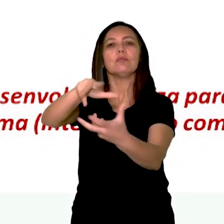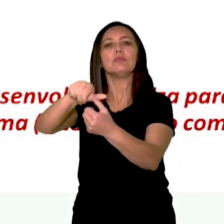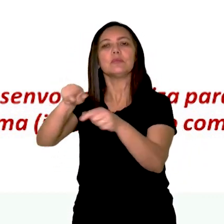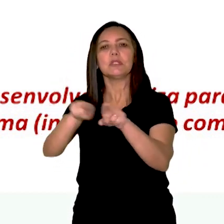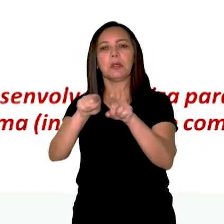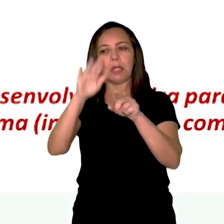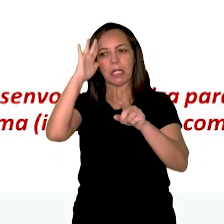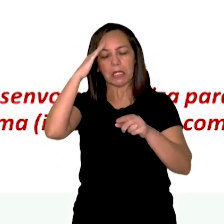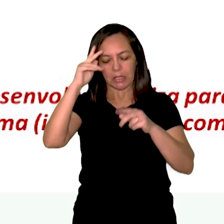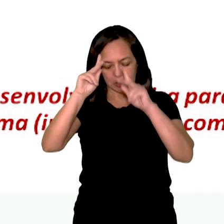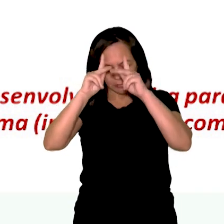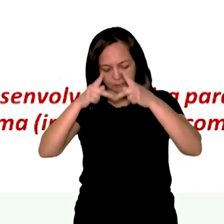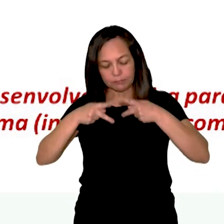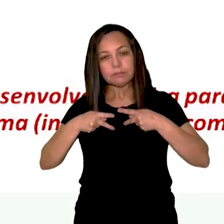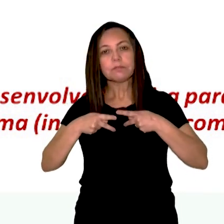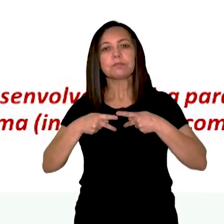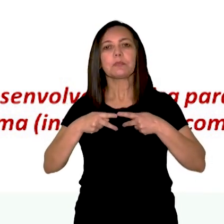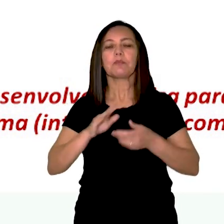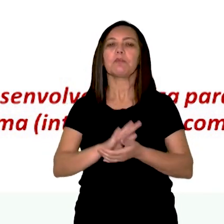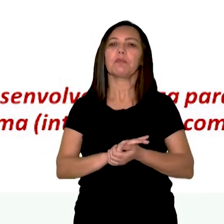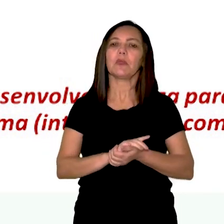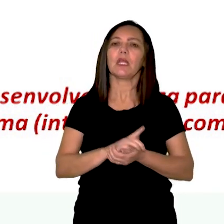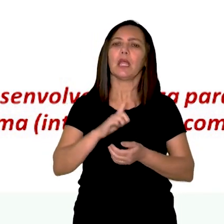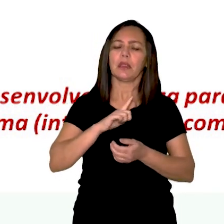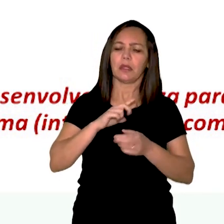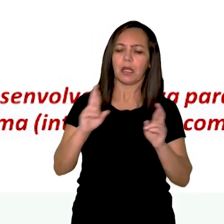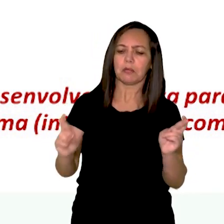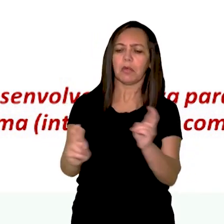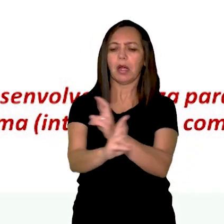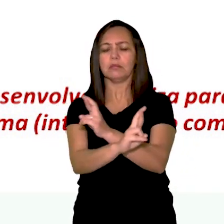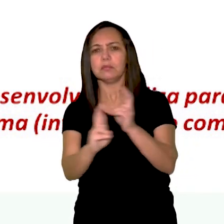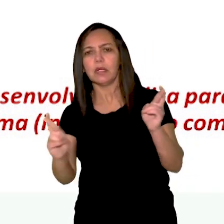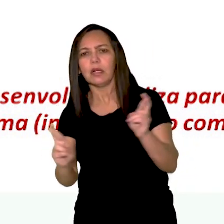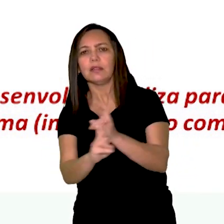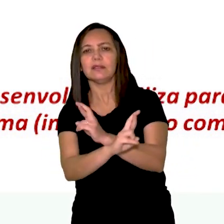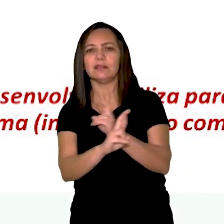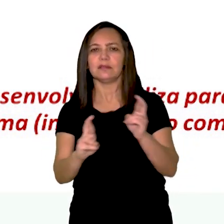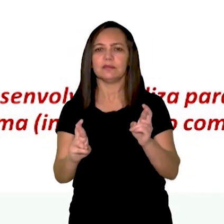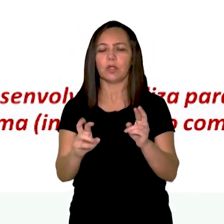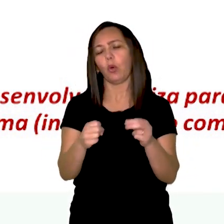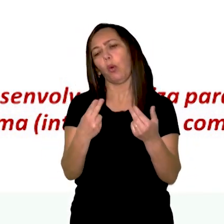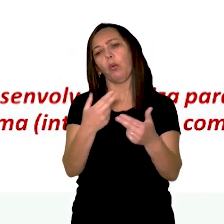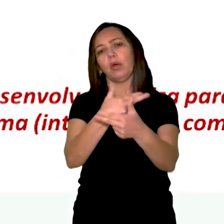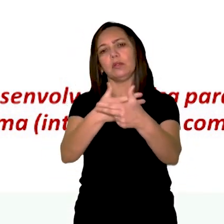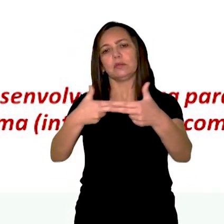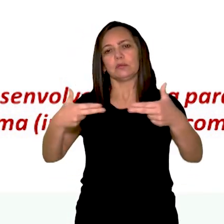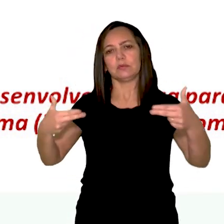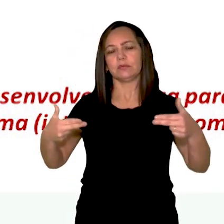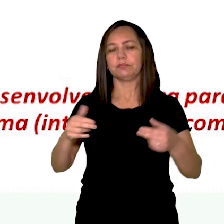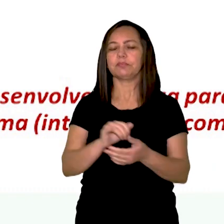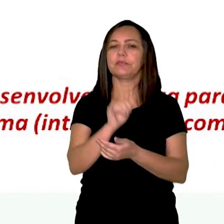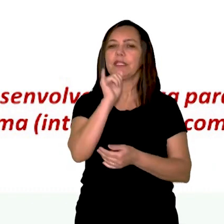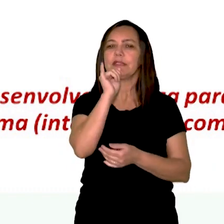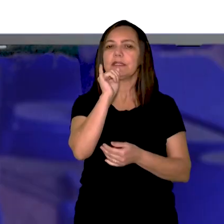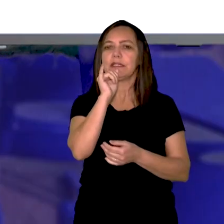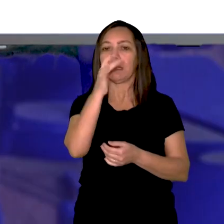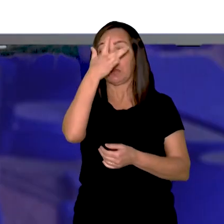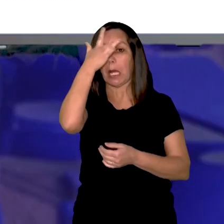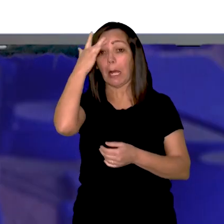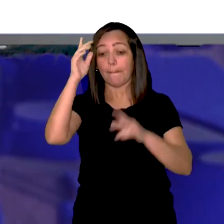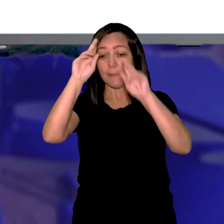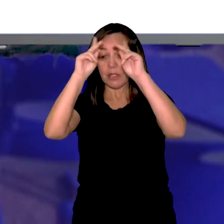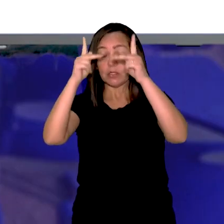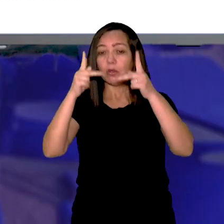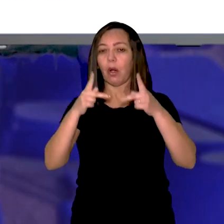mesmo, seja ao estabelecer uma inter-relação com o outro, seja com as coisas. Ou seja, o ser humano ele